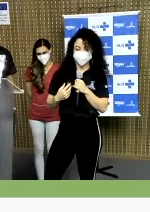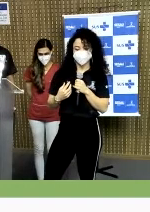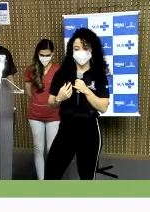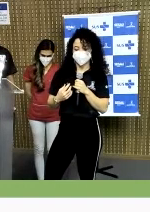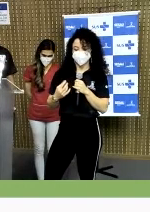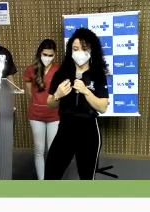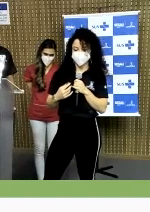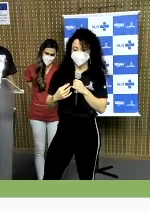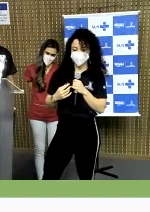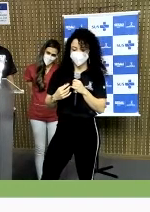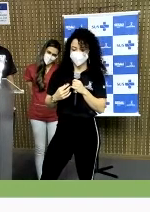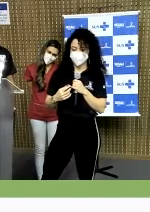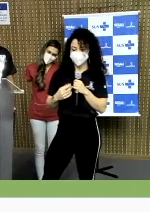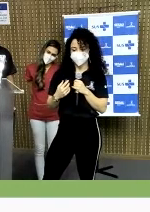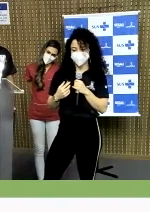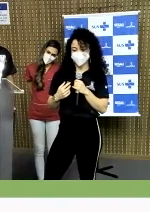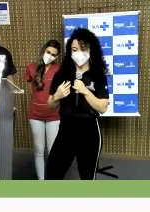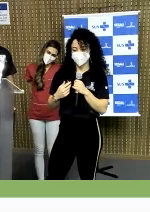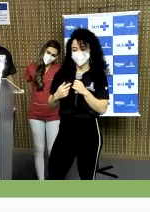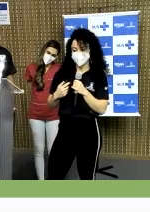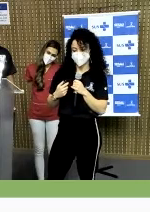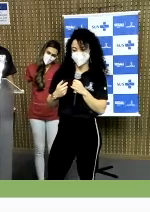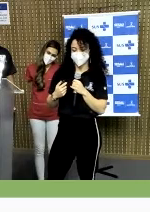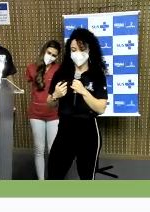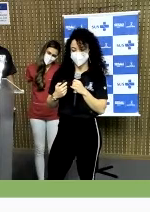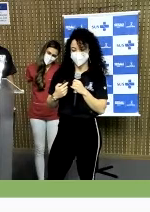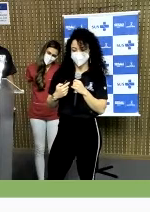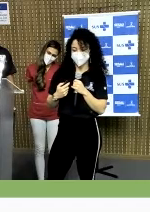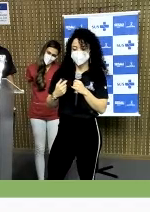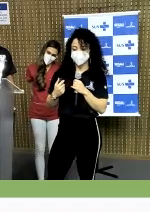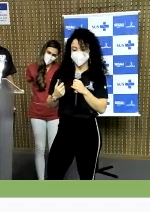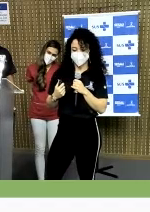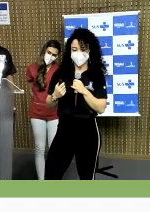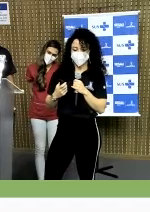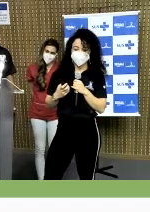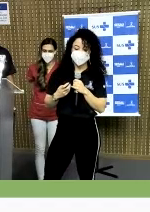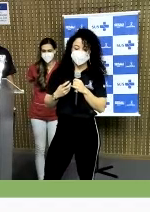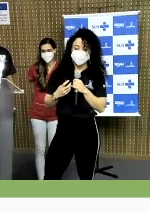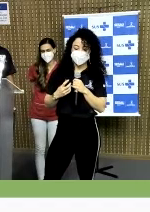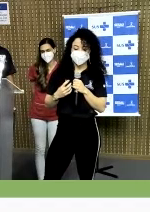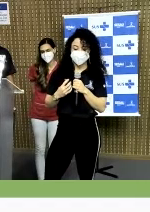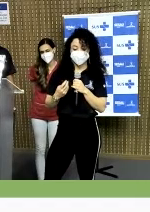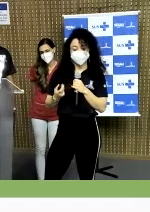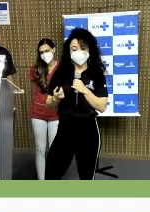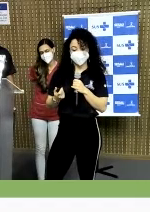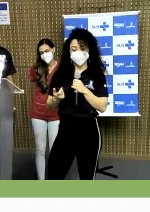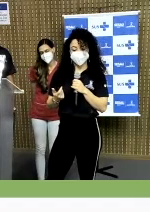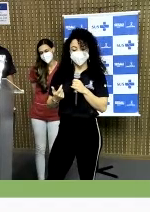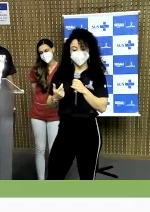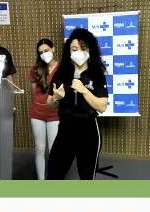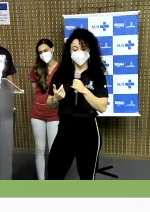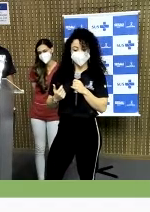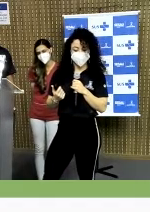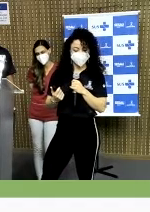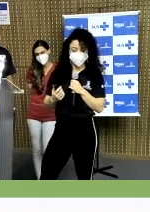clínicos gerais realizaram 14 atendimentos, e no primeiro semestre de 2021, 10. Em relação ao preenchimento do marcador